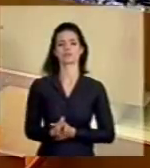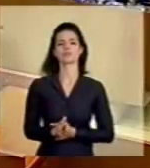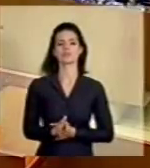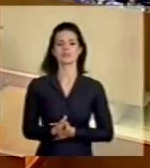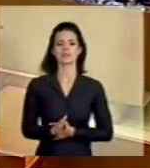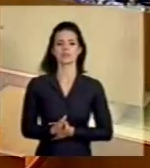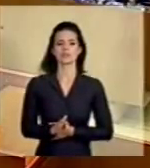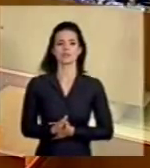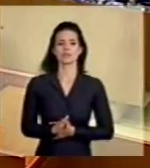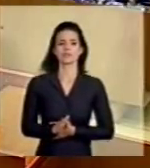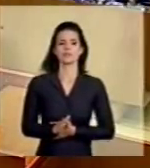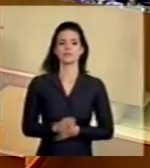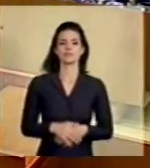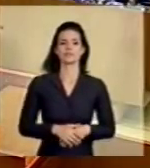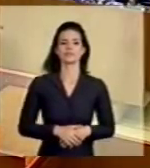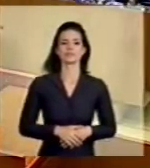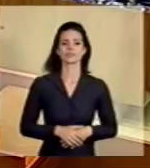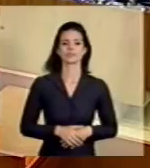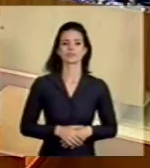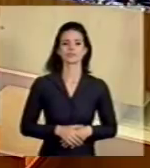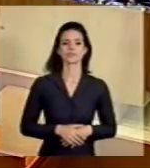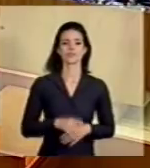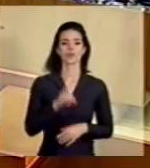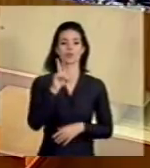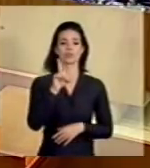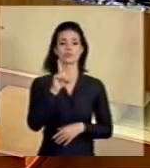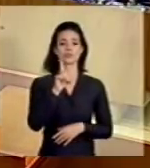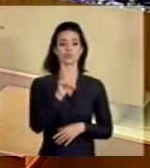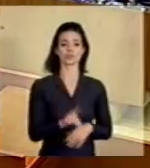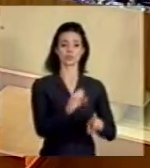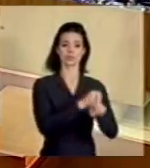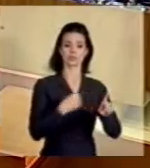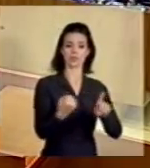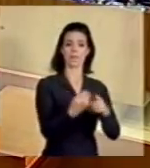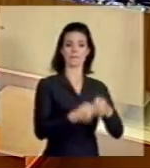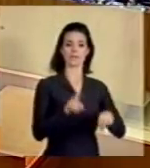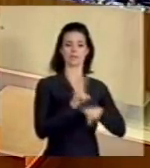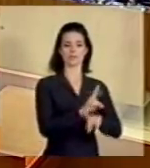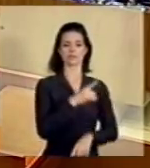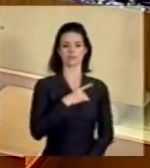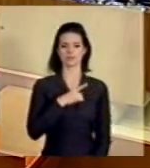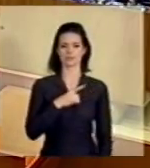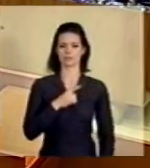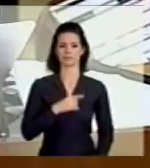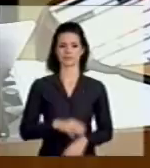à cidadania que os interesses coletivos serão devidamente tutelados.